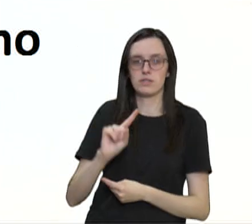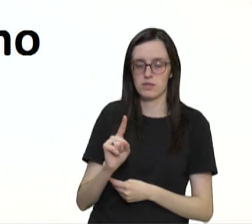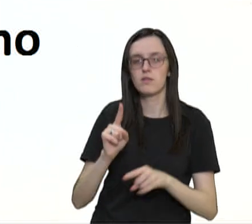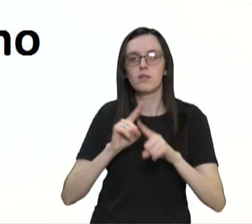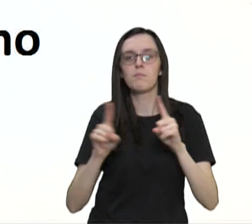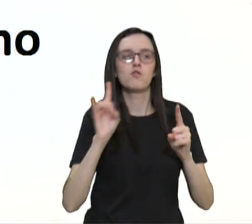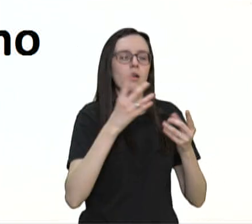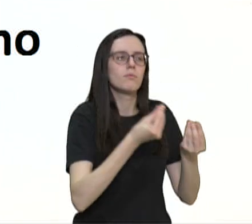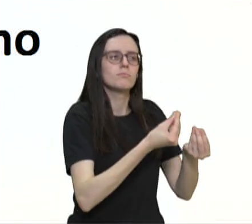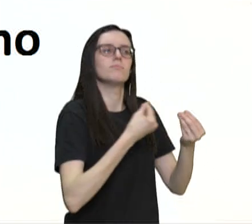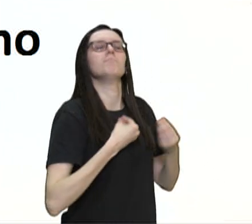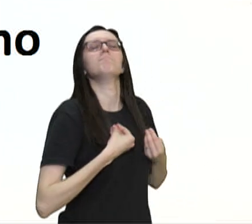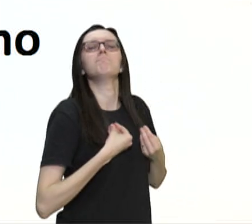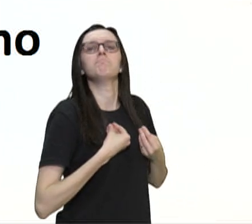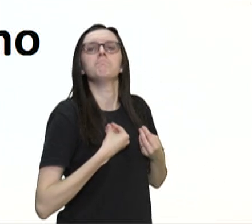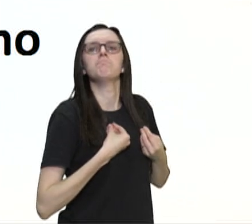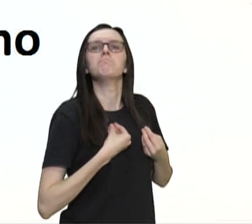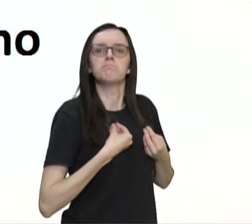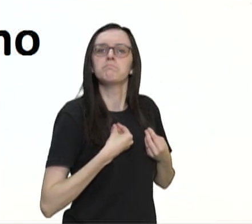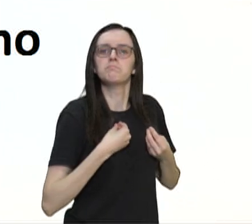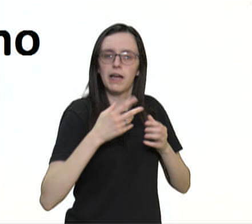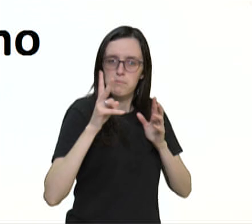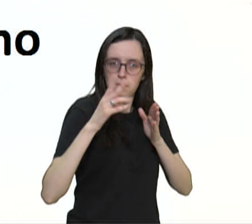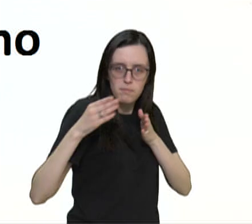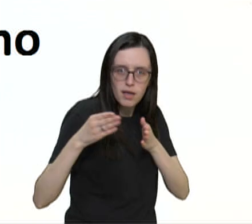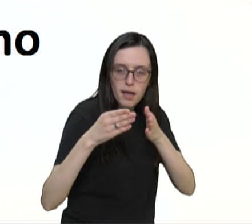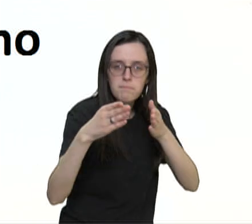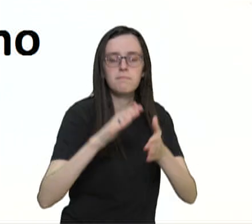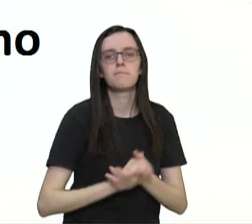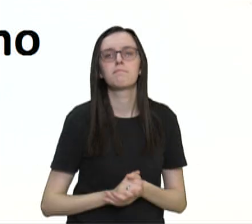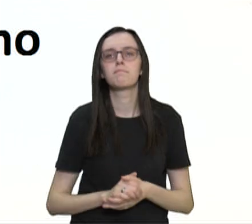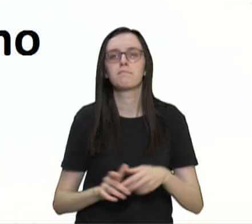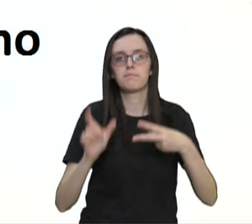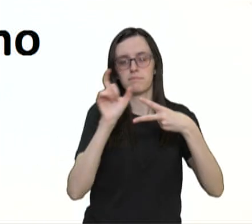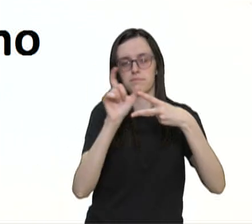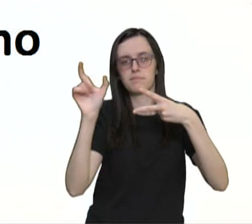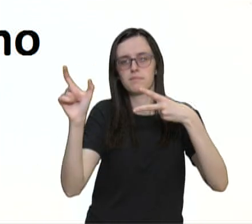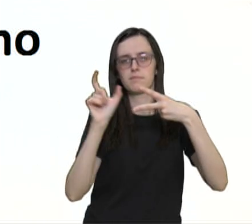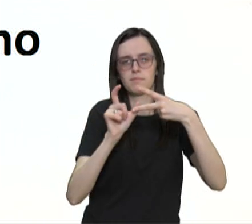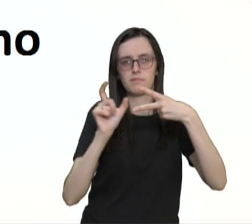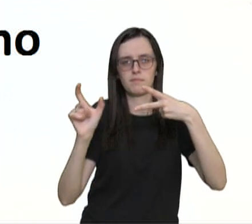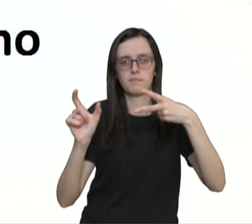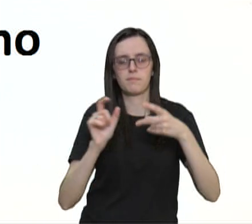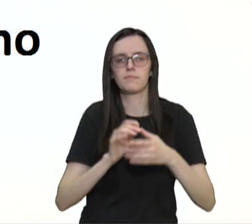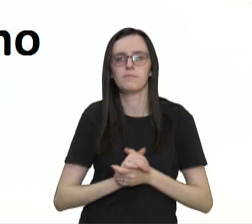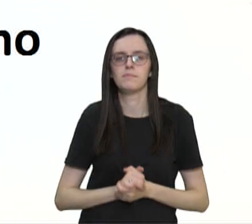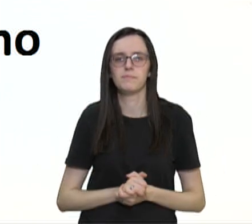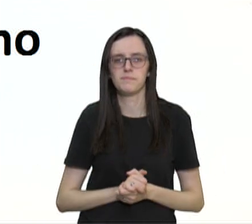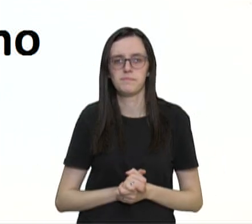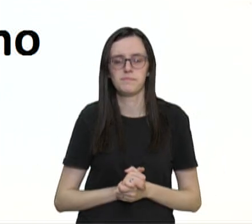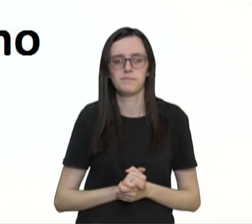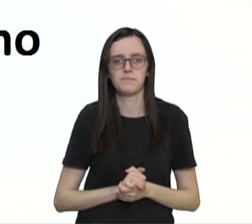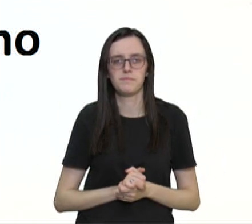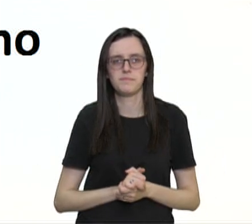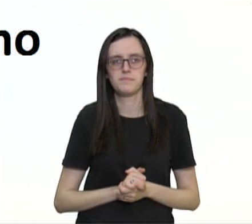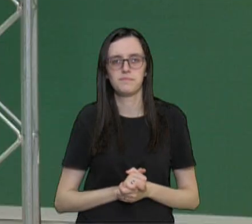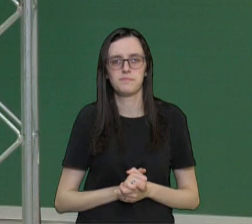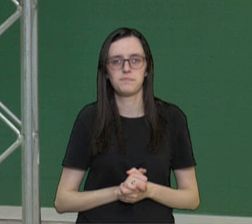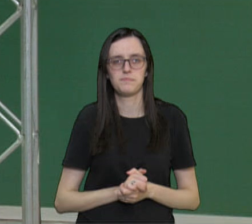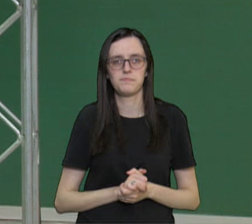buscam inspiração. Letra A, neoclassicismo e realismo. Letra B, neoclassicismo e romantismo.